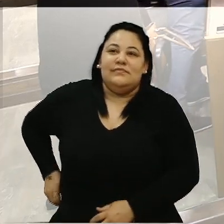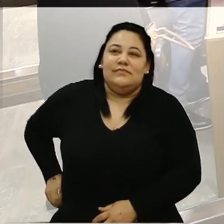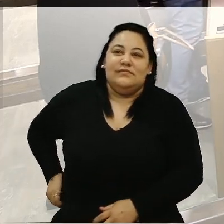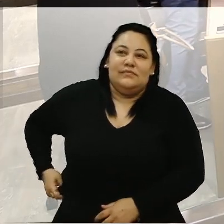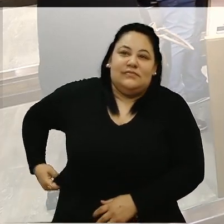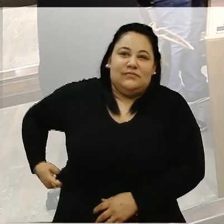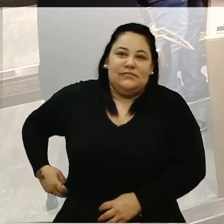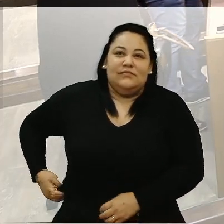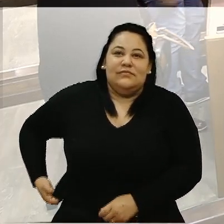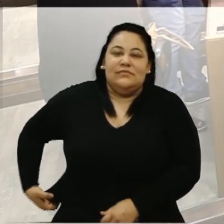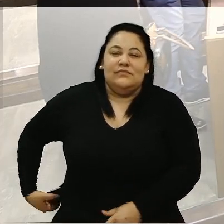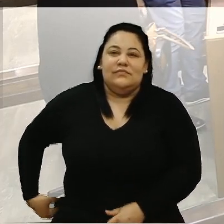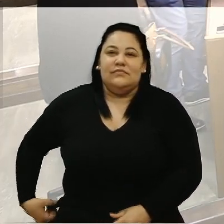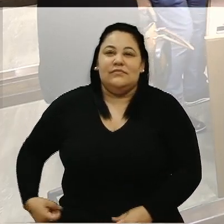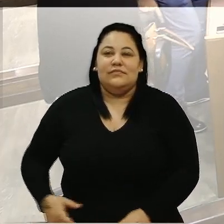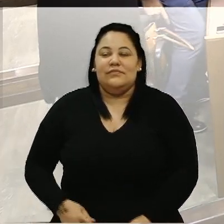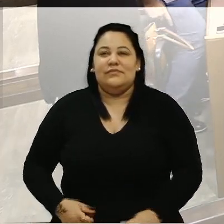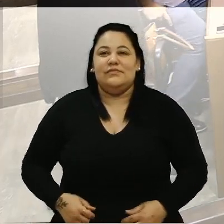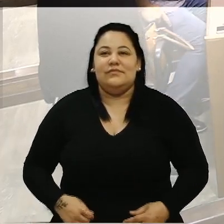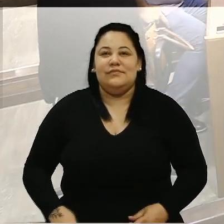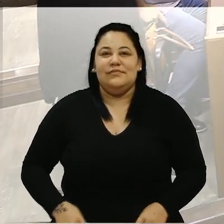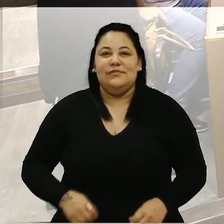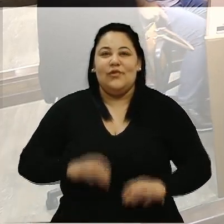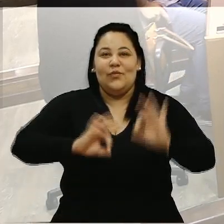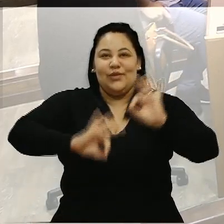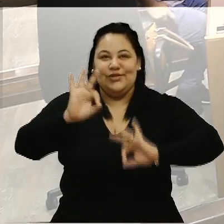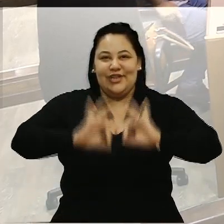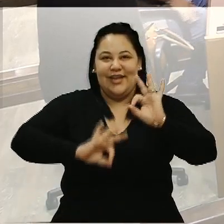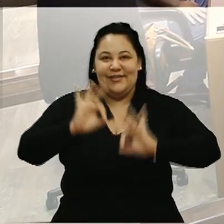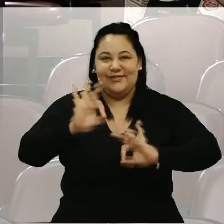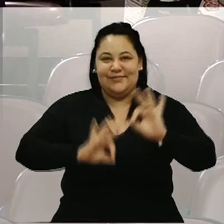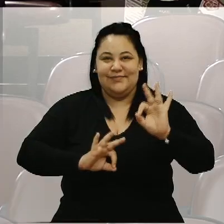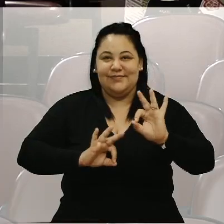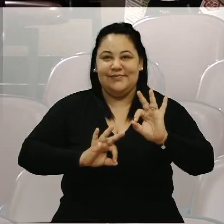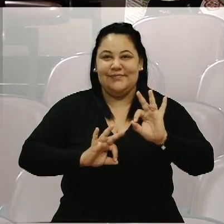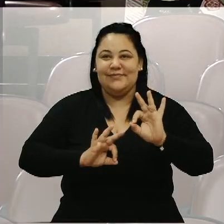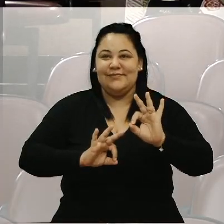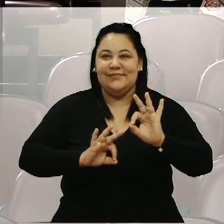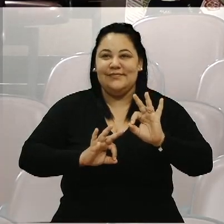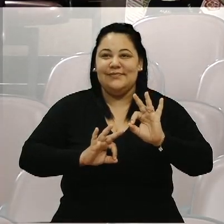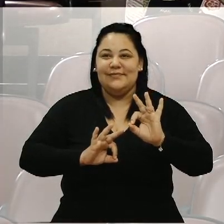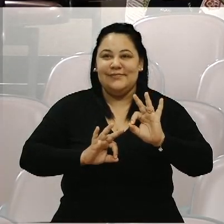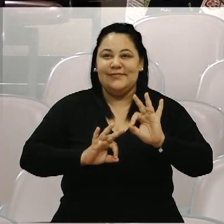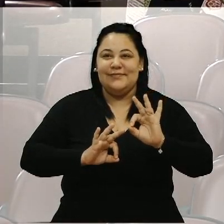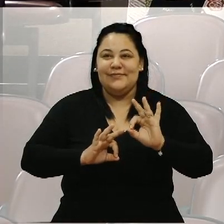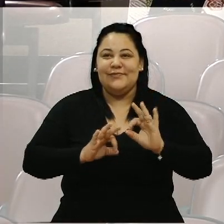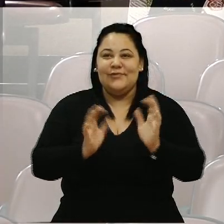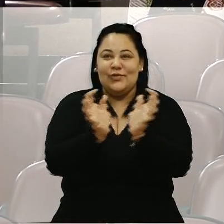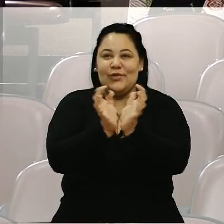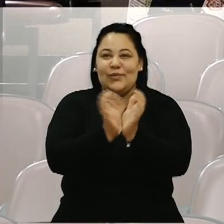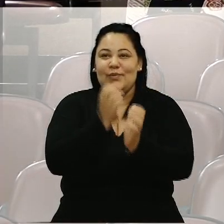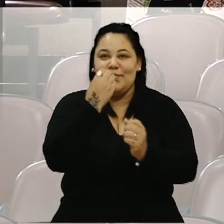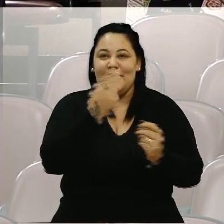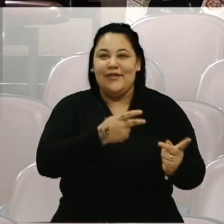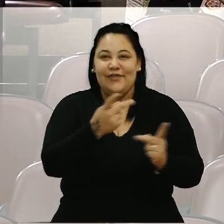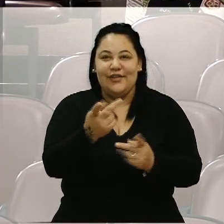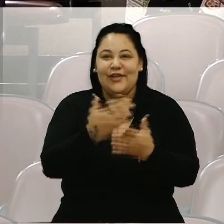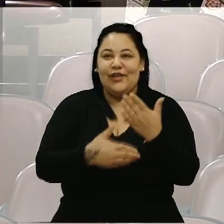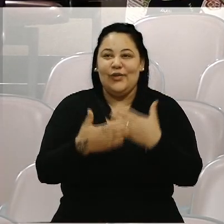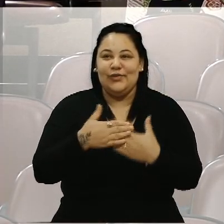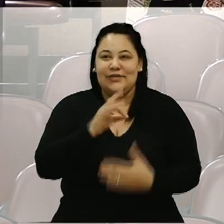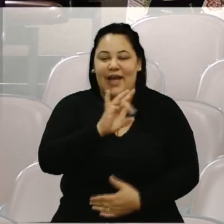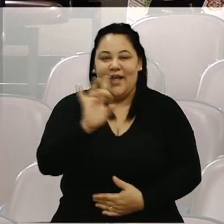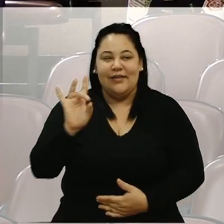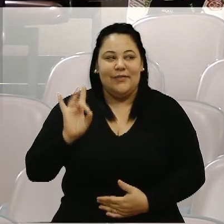Projeto Museus, Instituto Bruno Segala, a essa turma, seja sempre muito bem-vinda, sejam todos, cada um muito